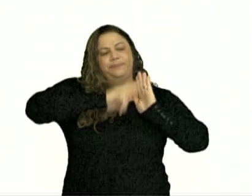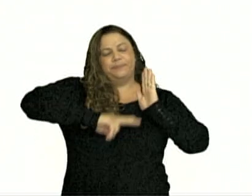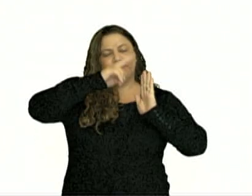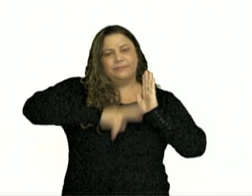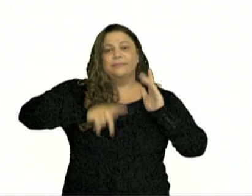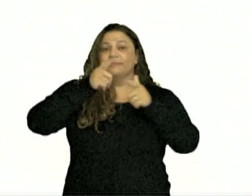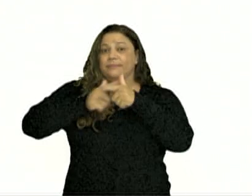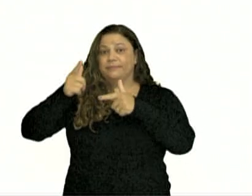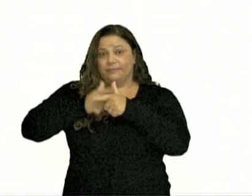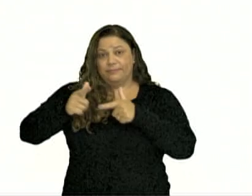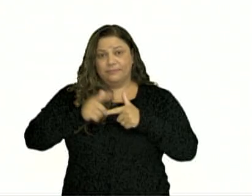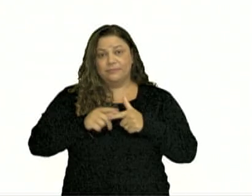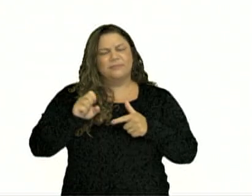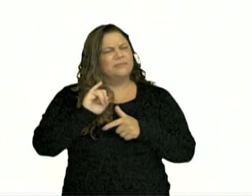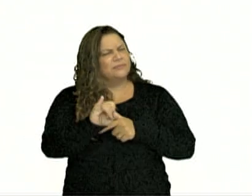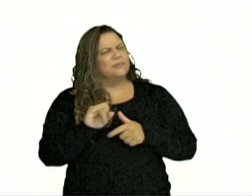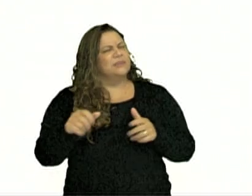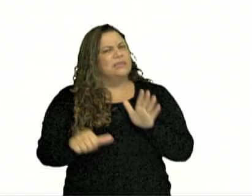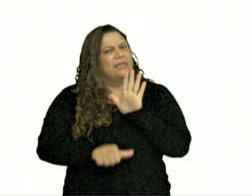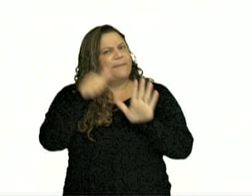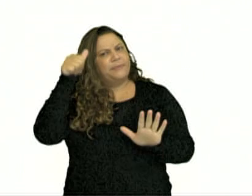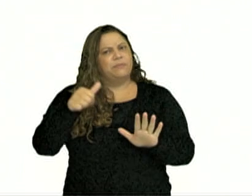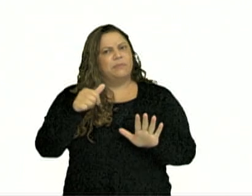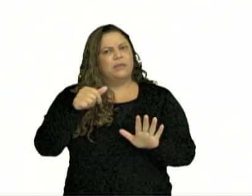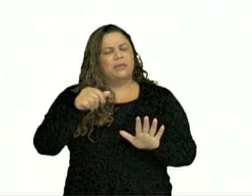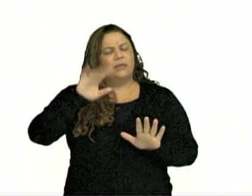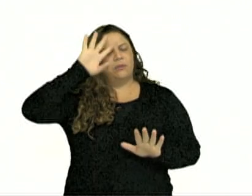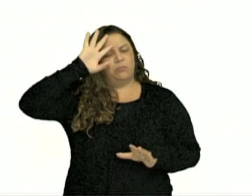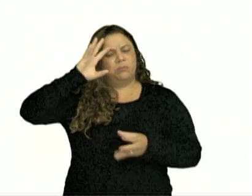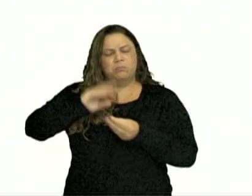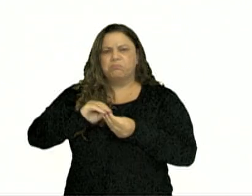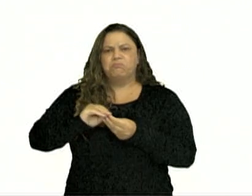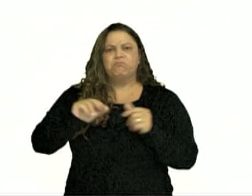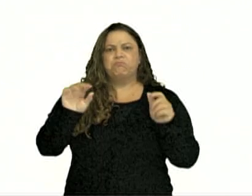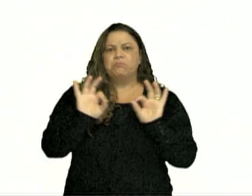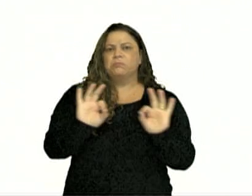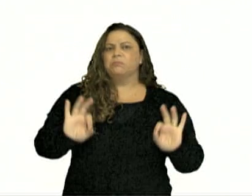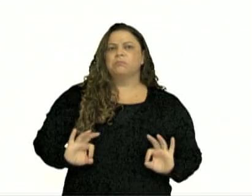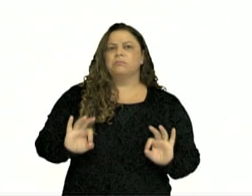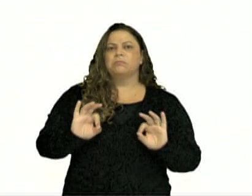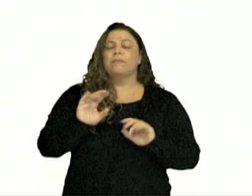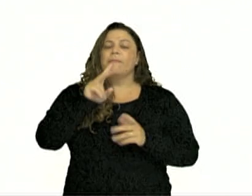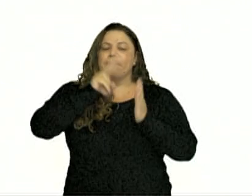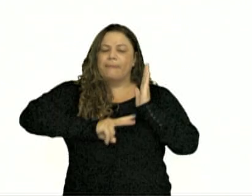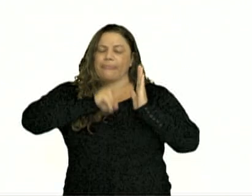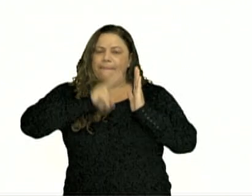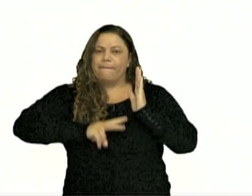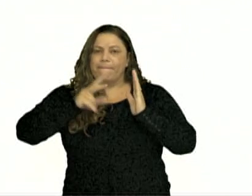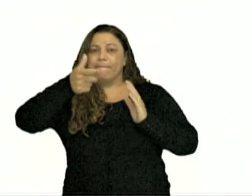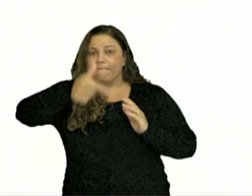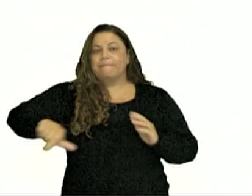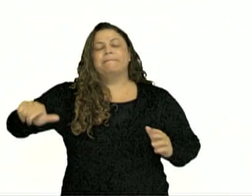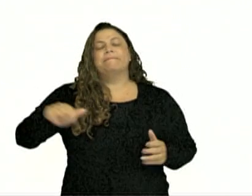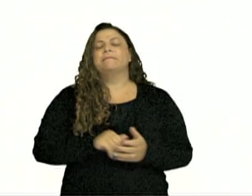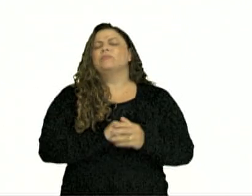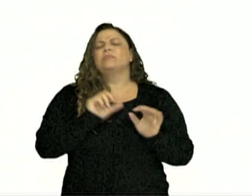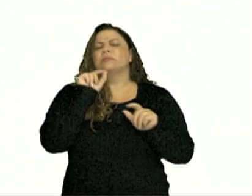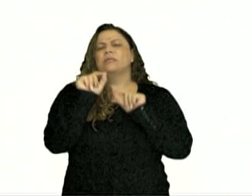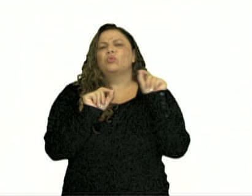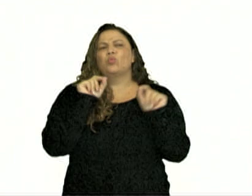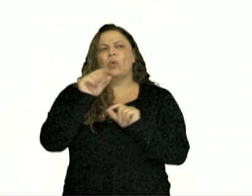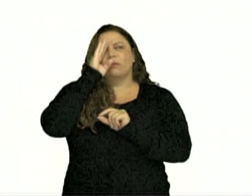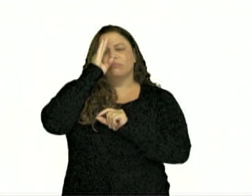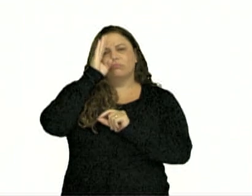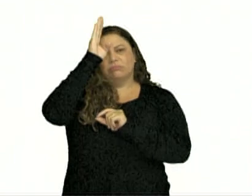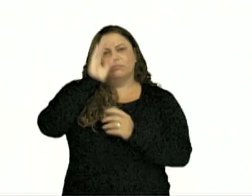problema. Se na primeira leitura não pegou todos os dados, leia novamente e organizem. Quais os dados que a gente tem?